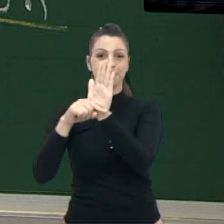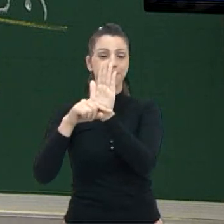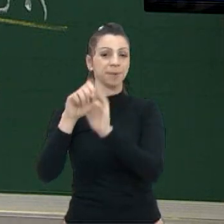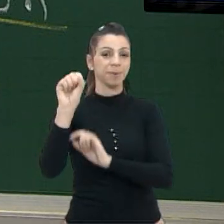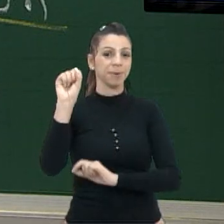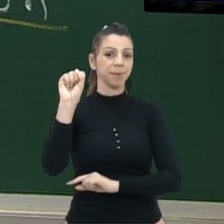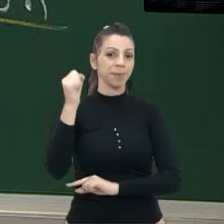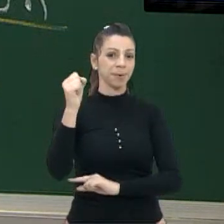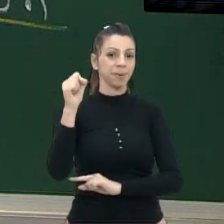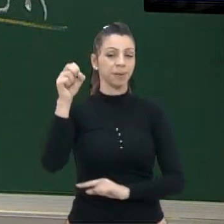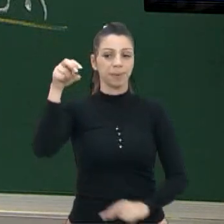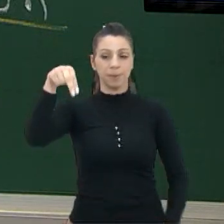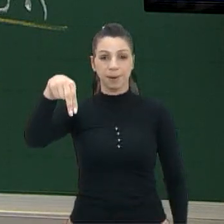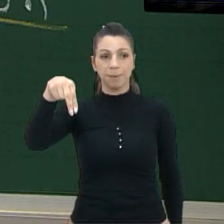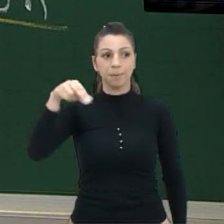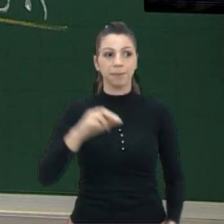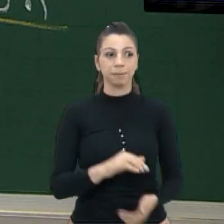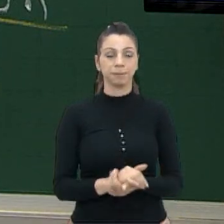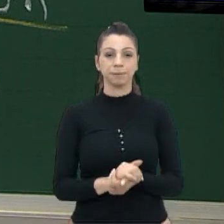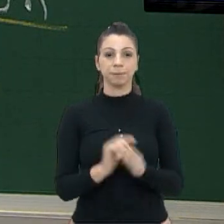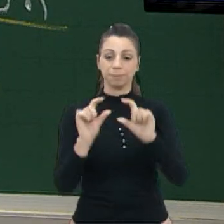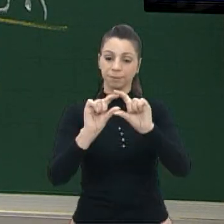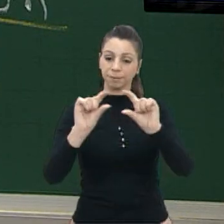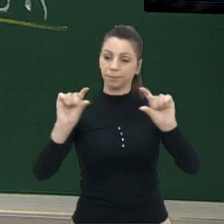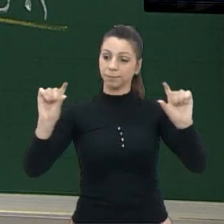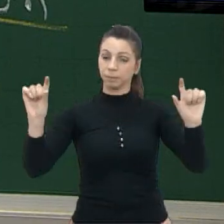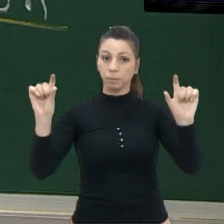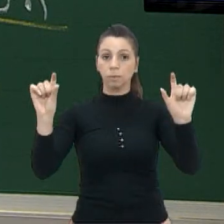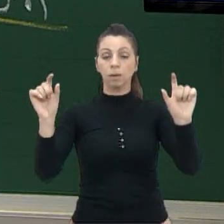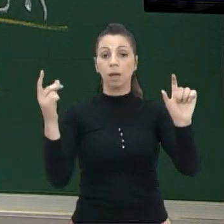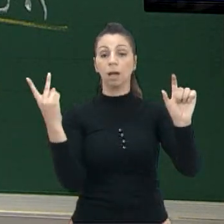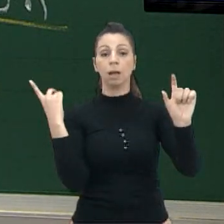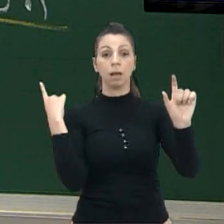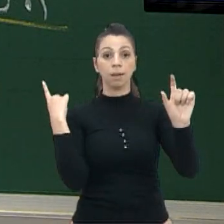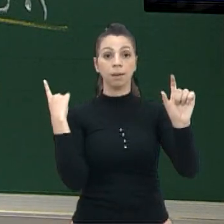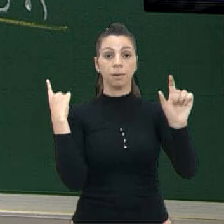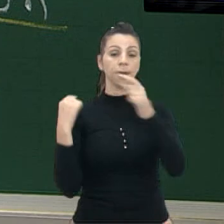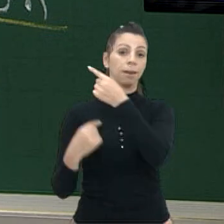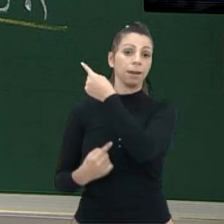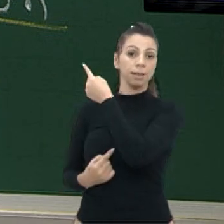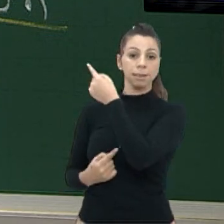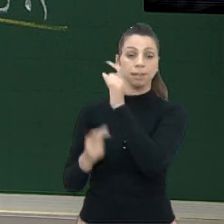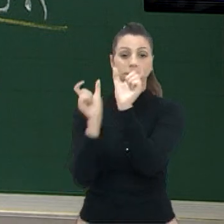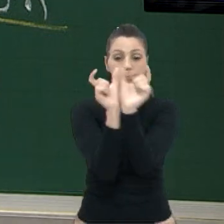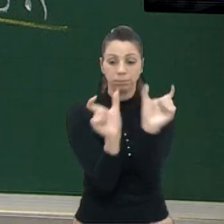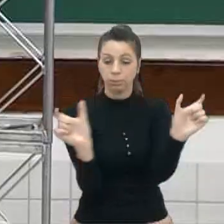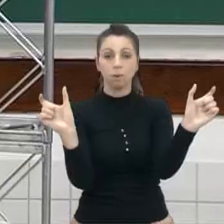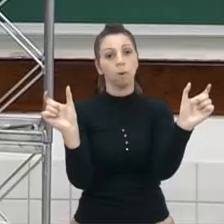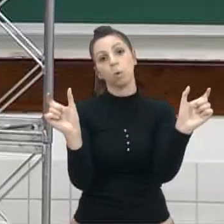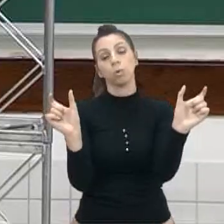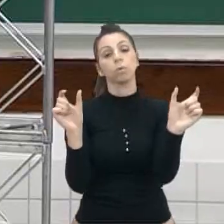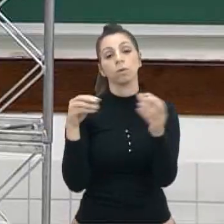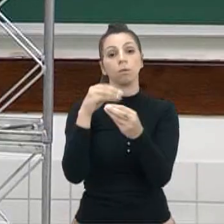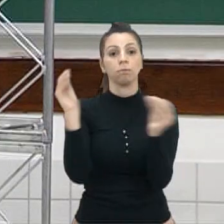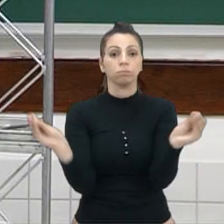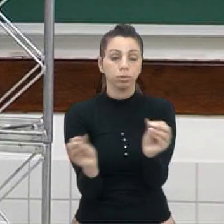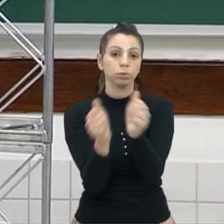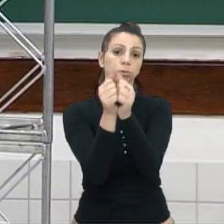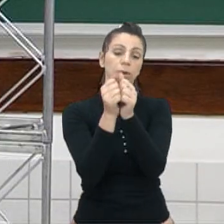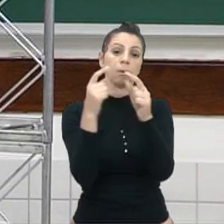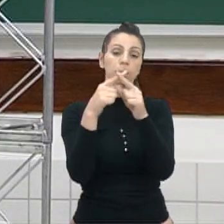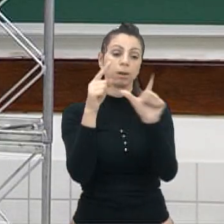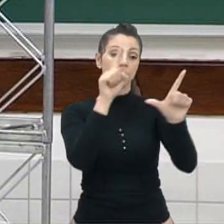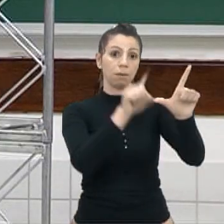8n. E essa expressão é um binômio, não dá para juntar, porque as partes literais são diferentes. Certo? Então,